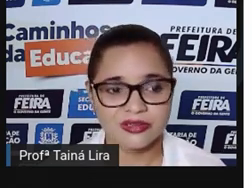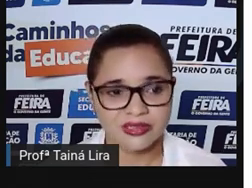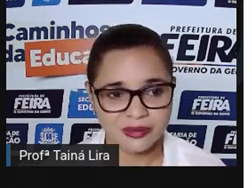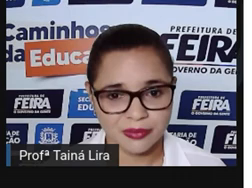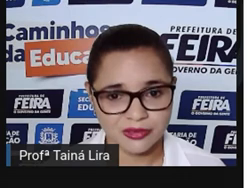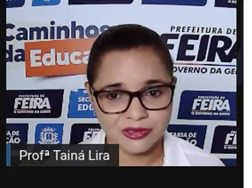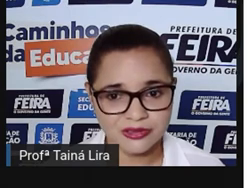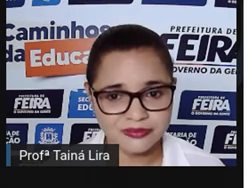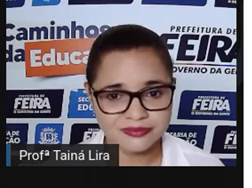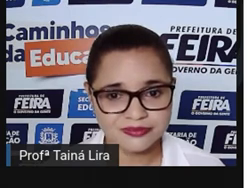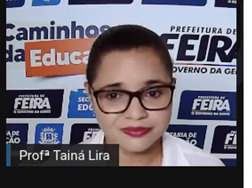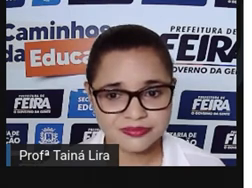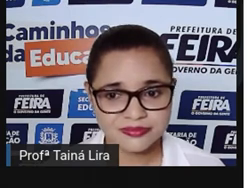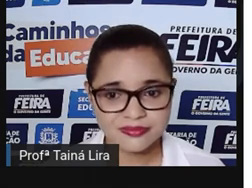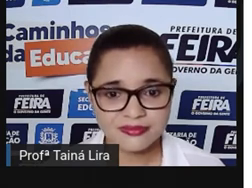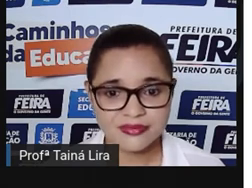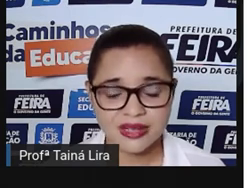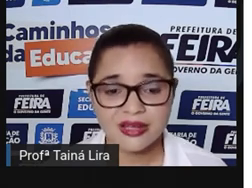cuidado, tá bom?